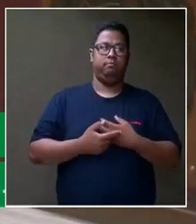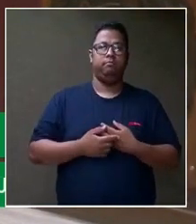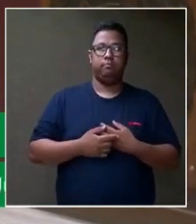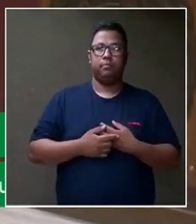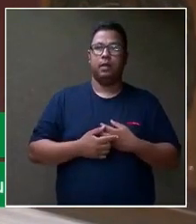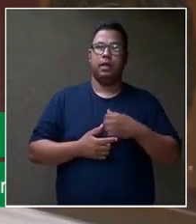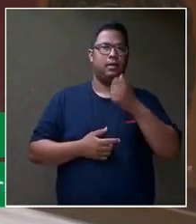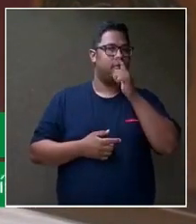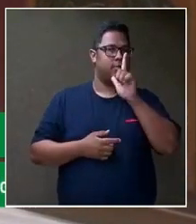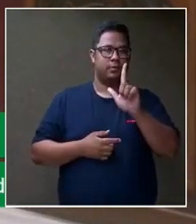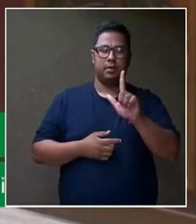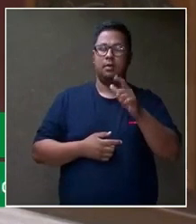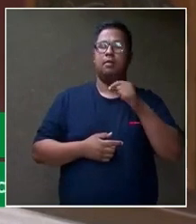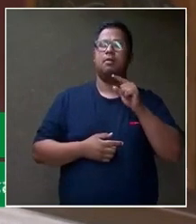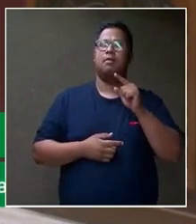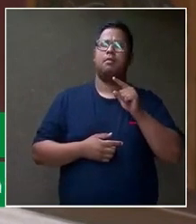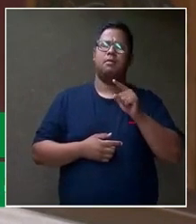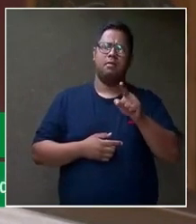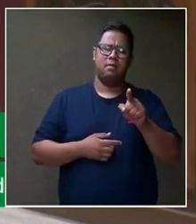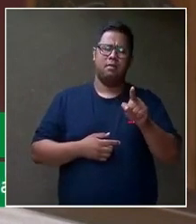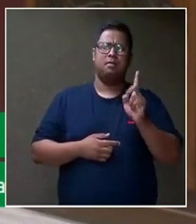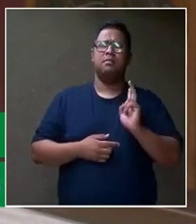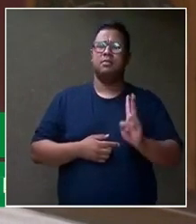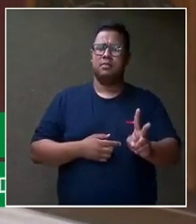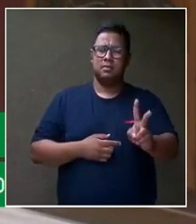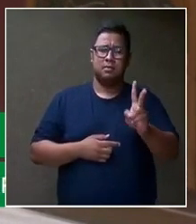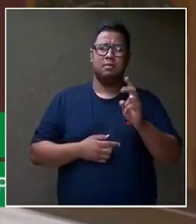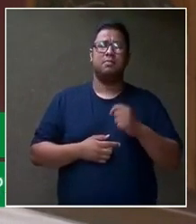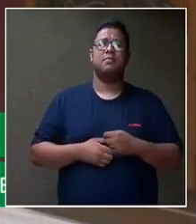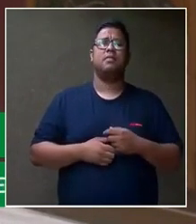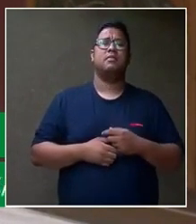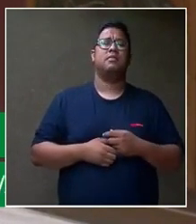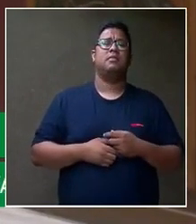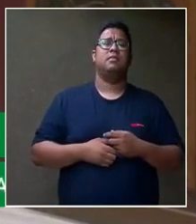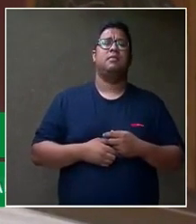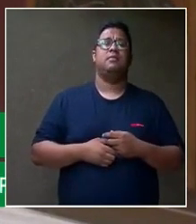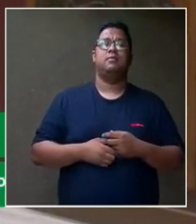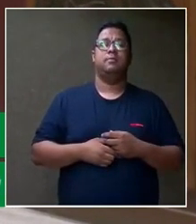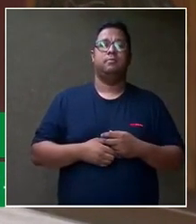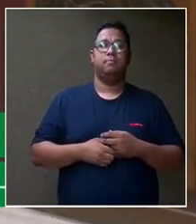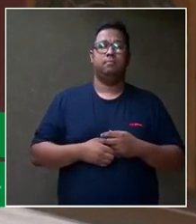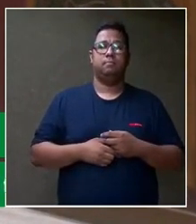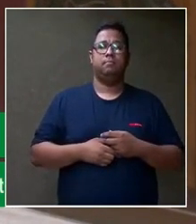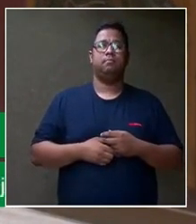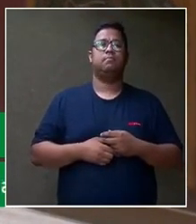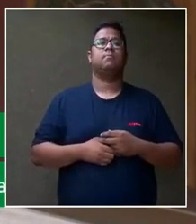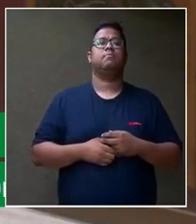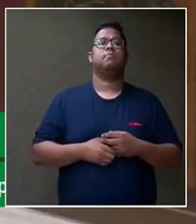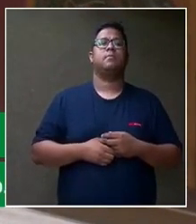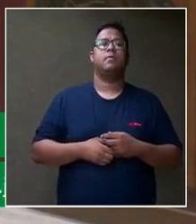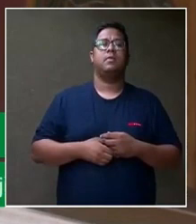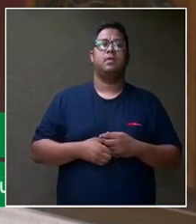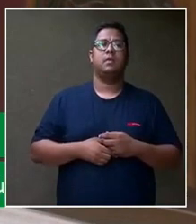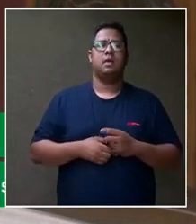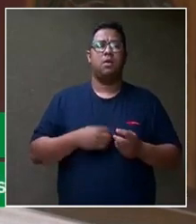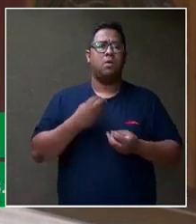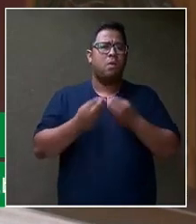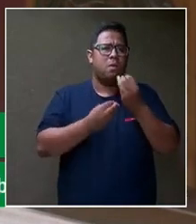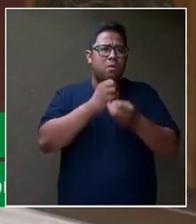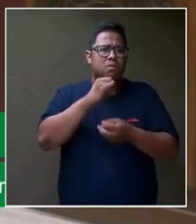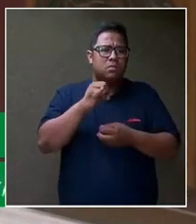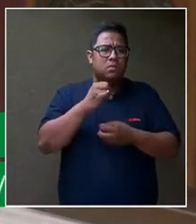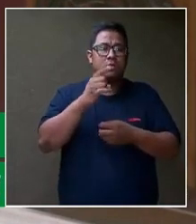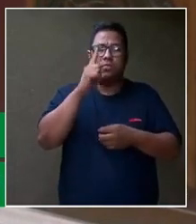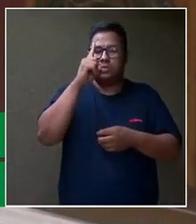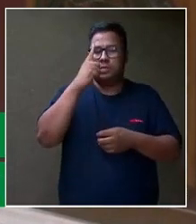Ela não conseguia. Ele sempre, de alguma forma... sufocava e pressionava ela. Ele ameaçava que ia tirar a vida se ela terminasse com